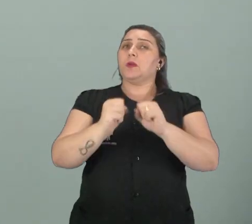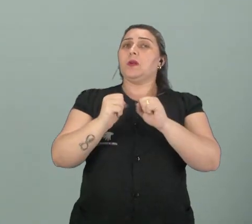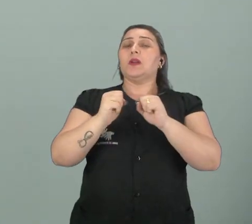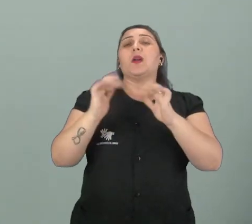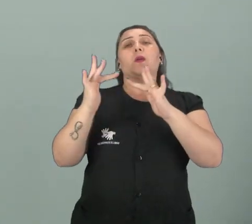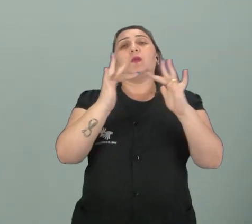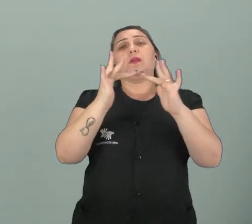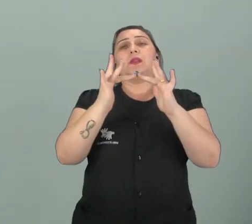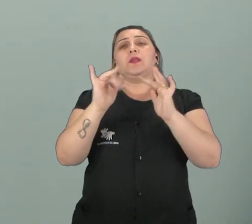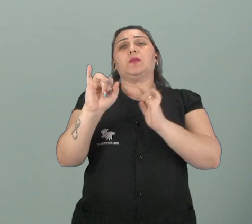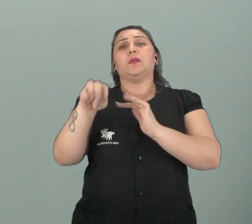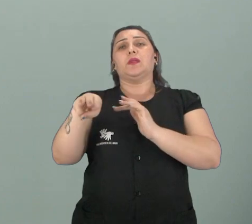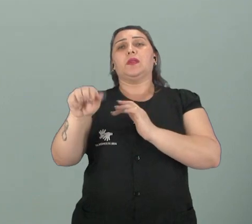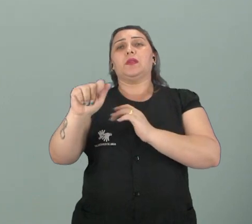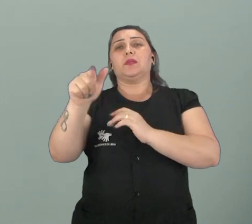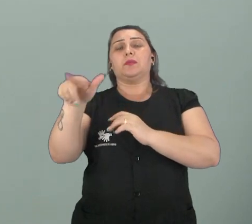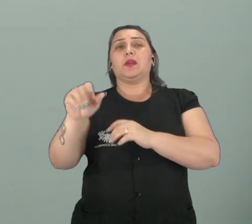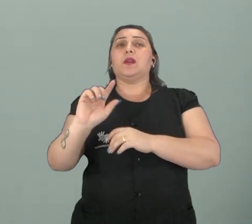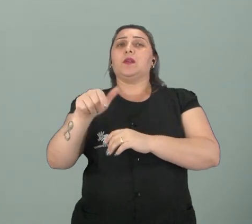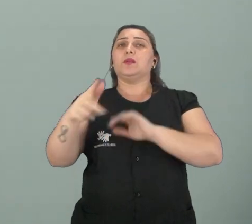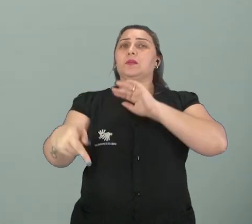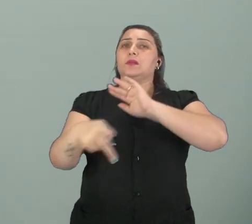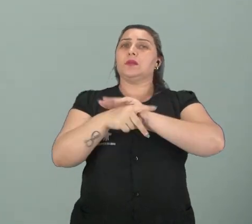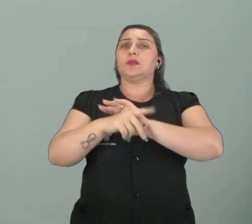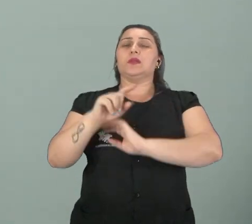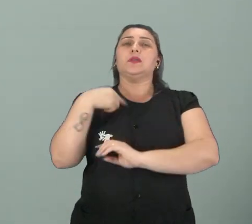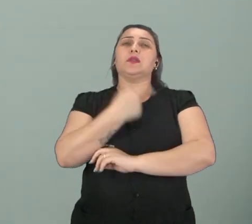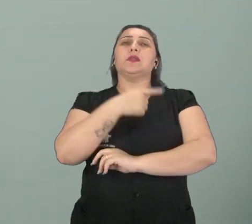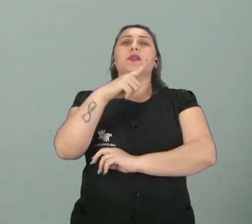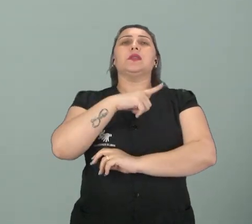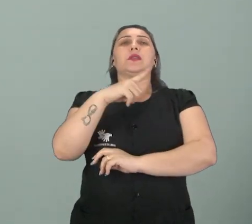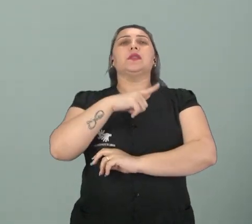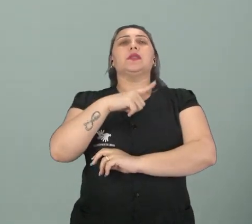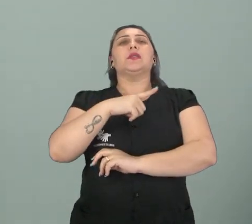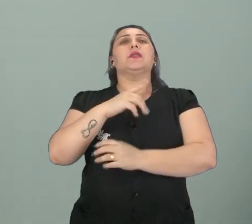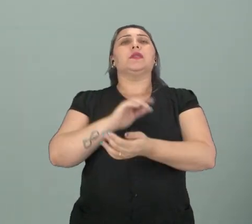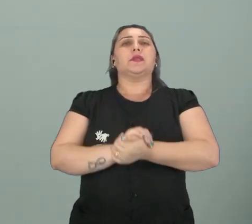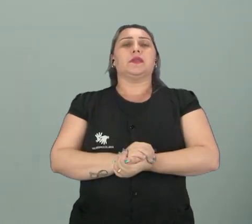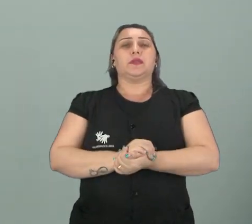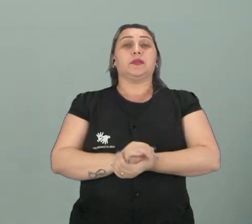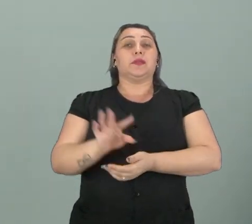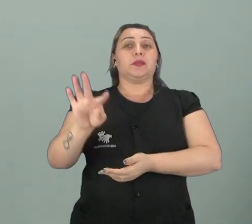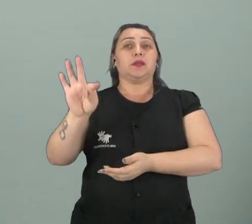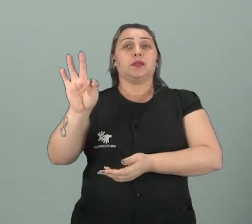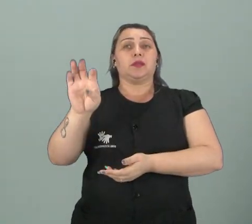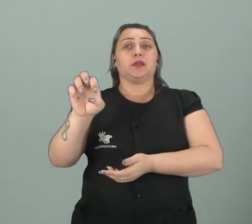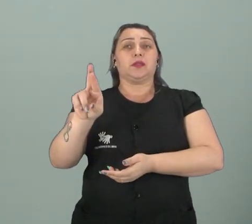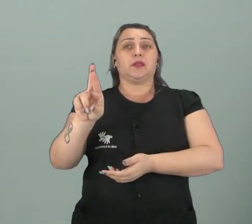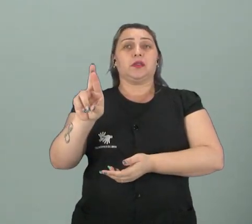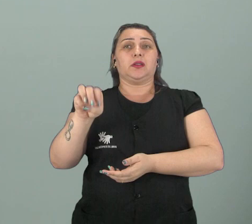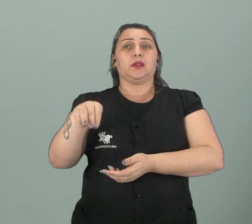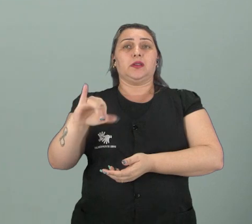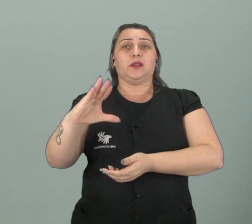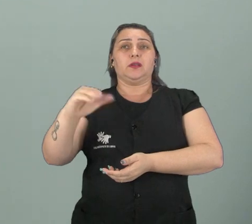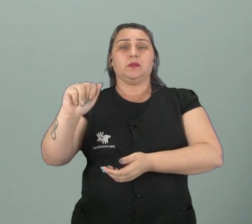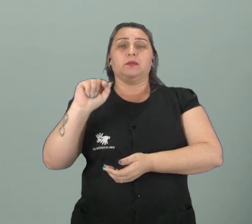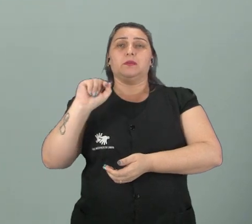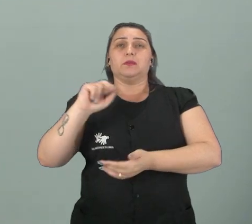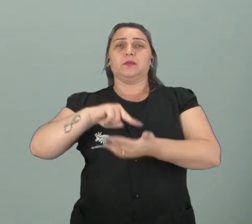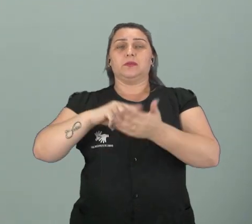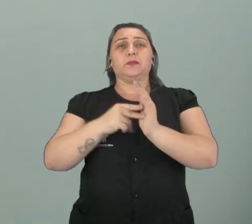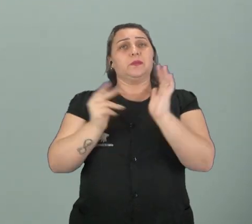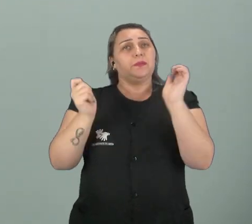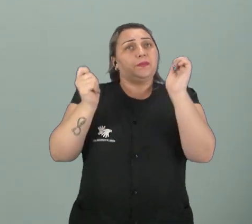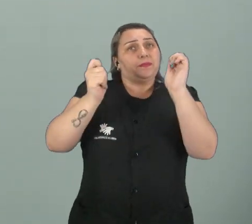que tem contato com o ímã. Outra propriedade que a gente tem é a condutibilidade térmica. O que isso quer dizer? É